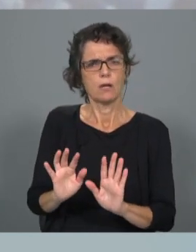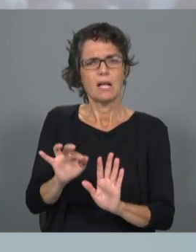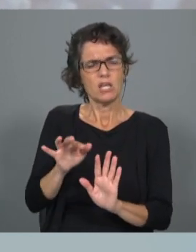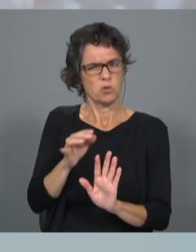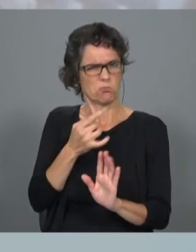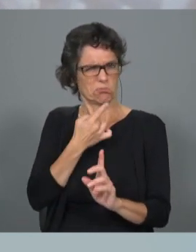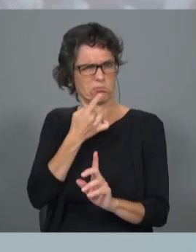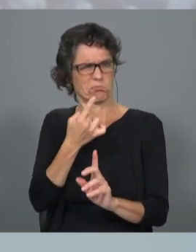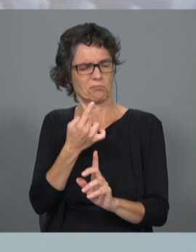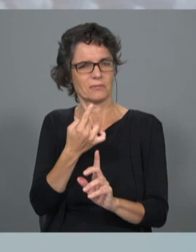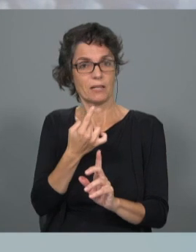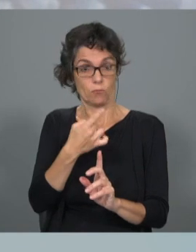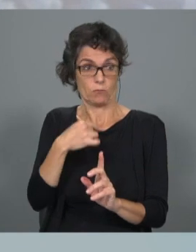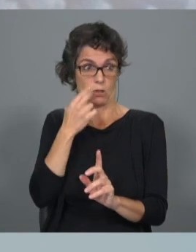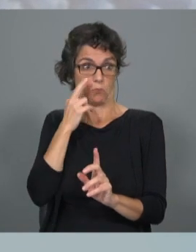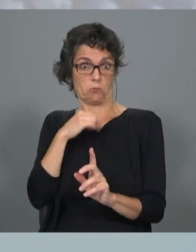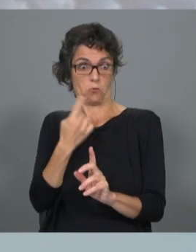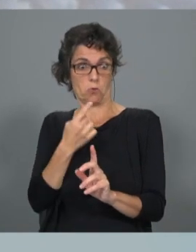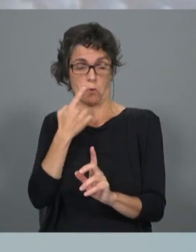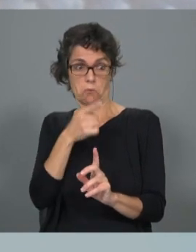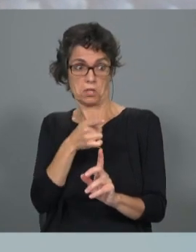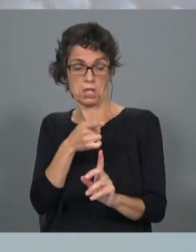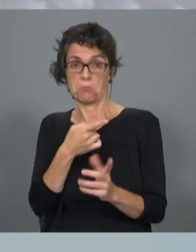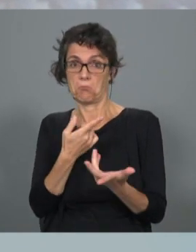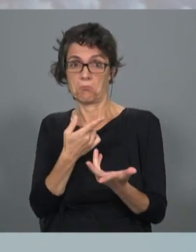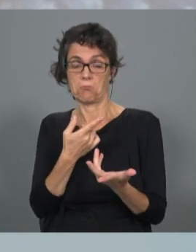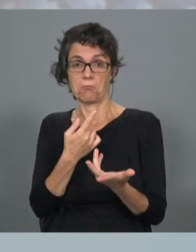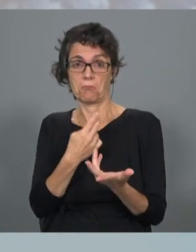tanto para nós cristãos como para os próprios muçulmanos residentes